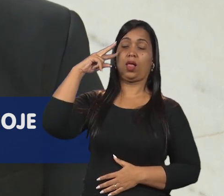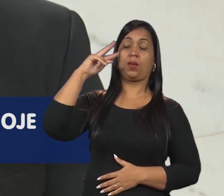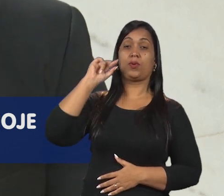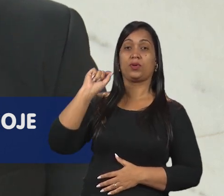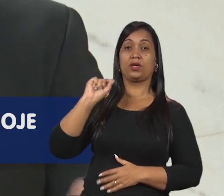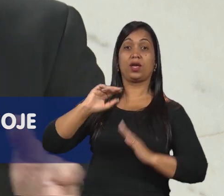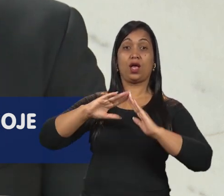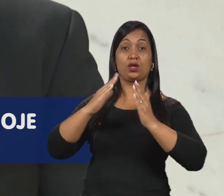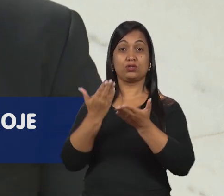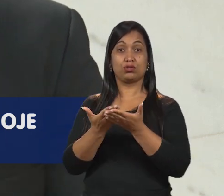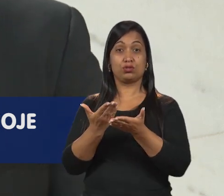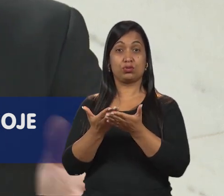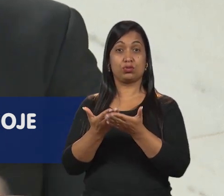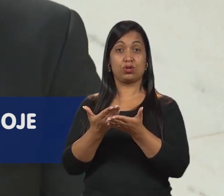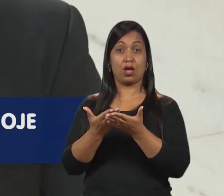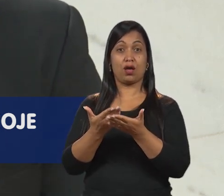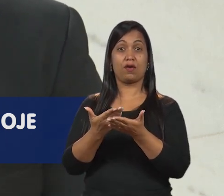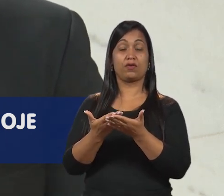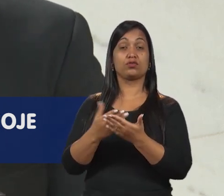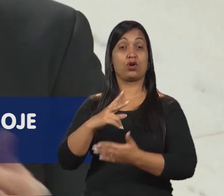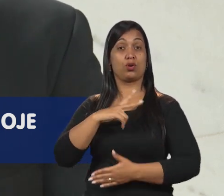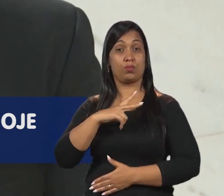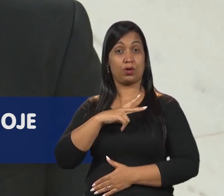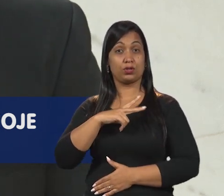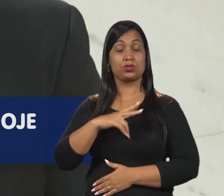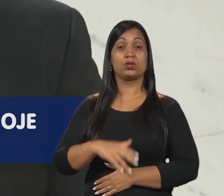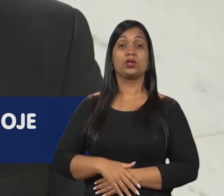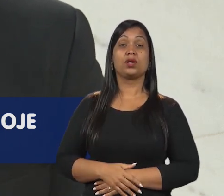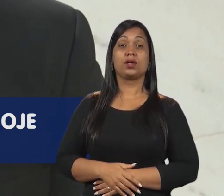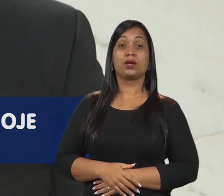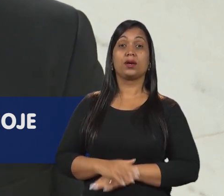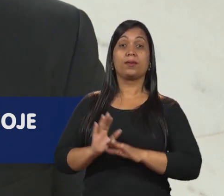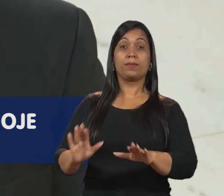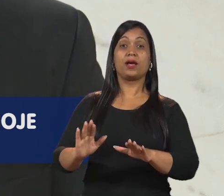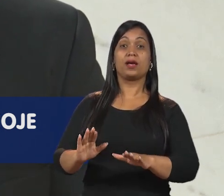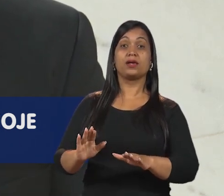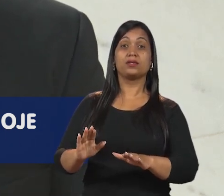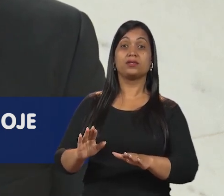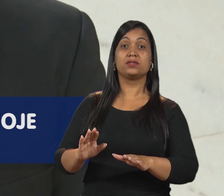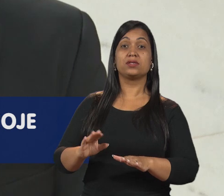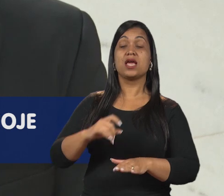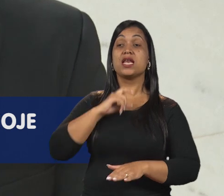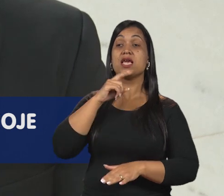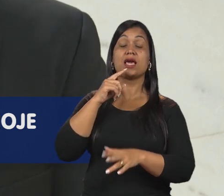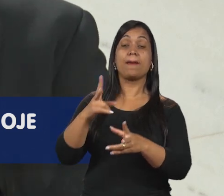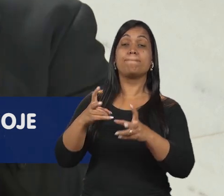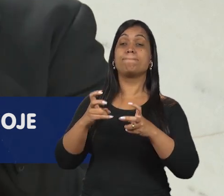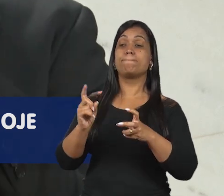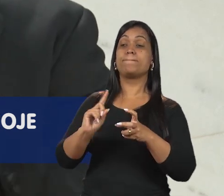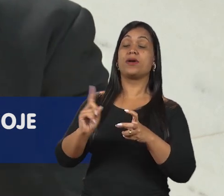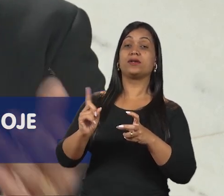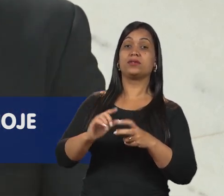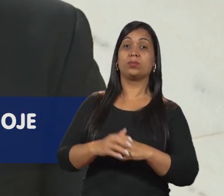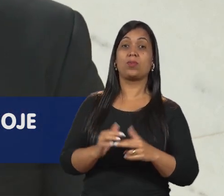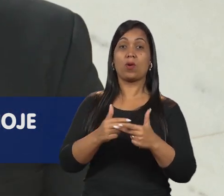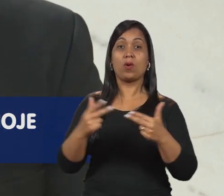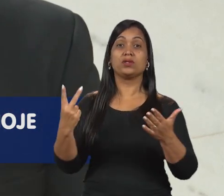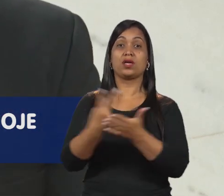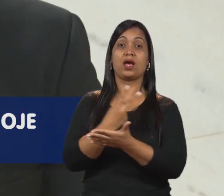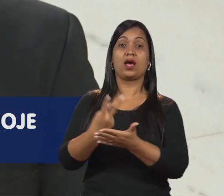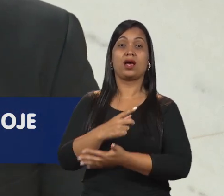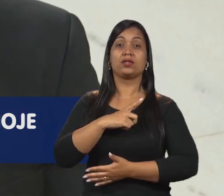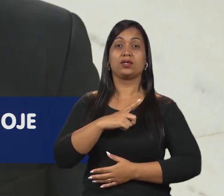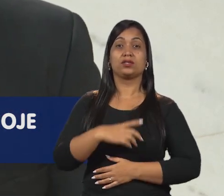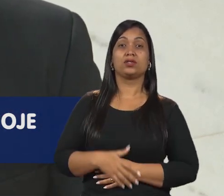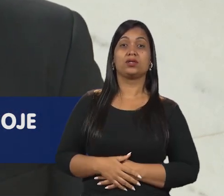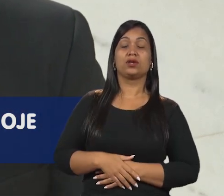eu estudava numa escola ainda particular, tinha um acesso, mas ninguém nunca percebeu que algo estava errado, né? Eu